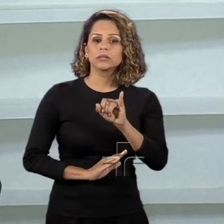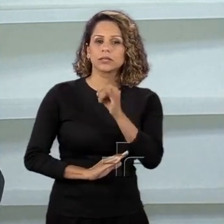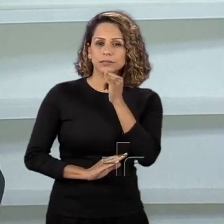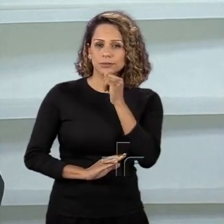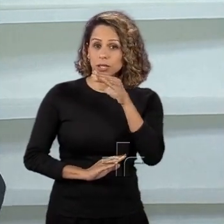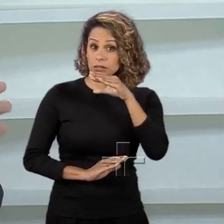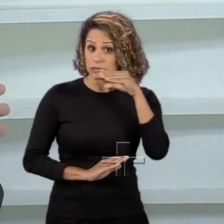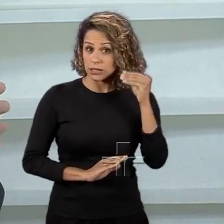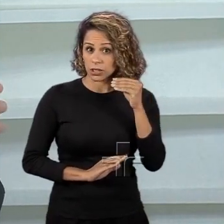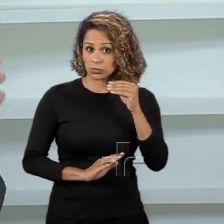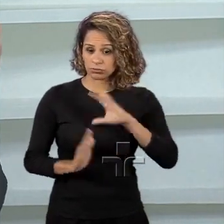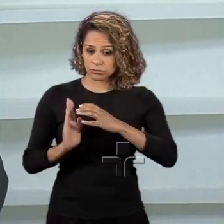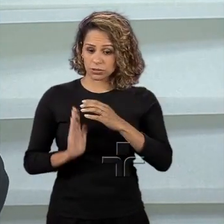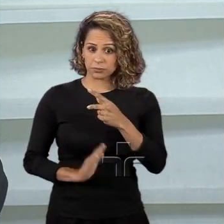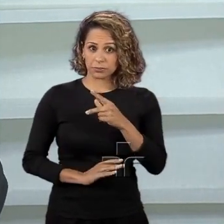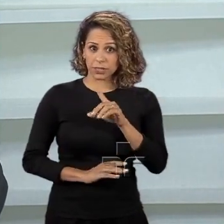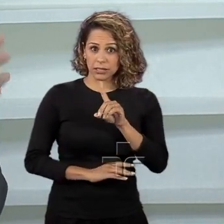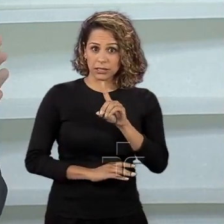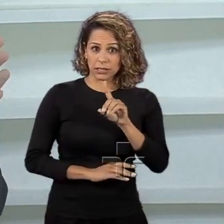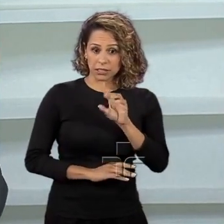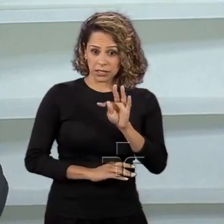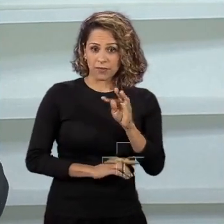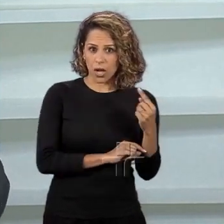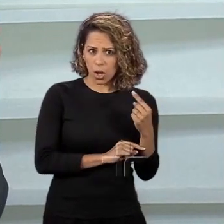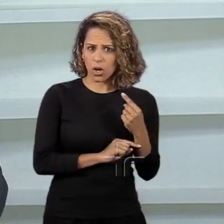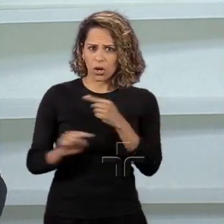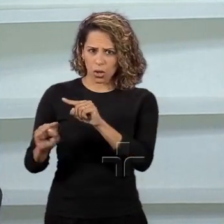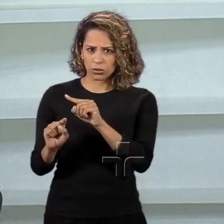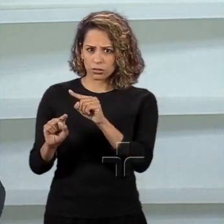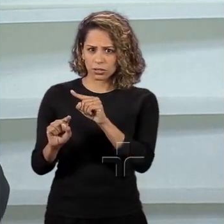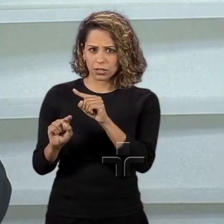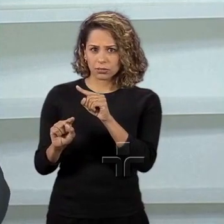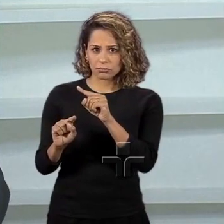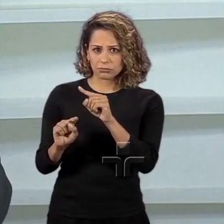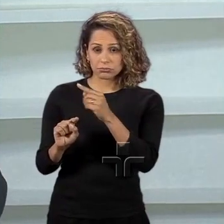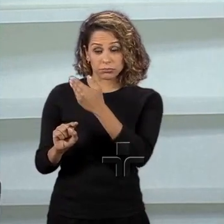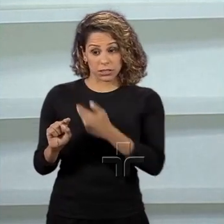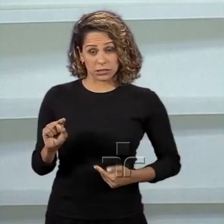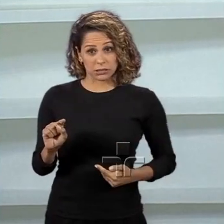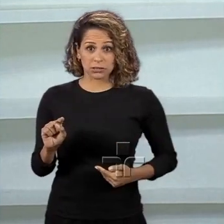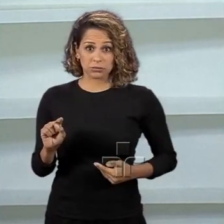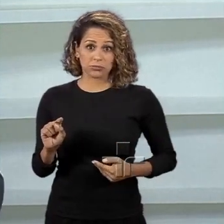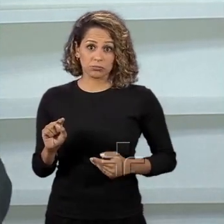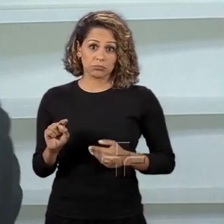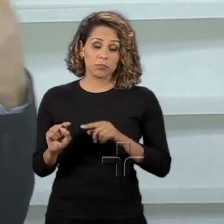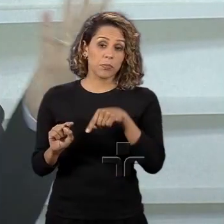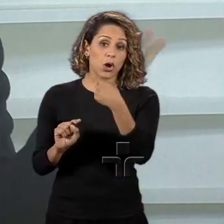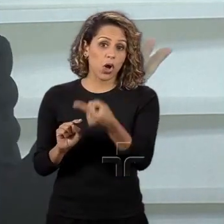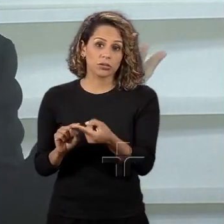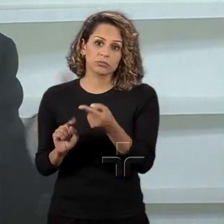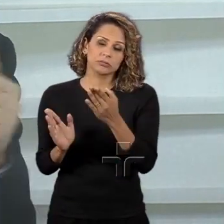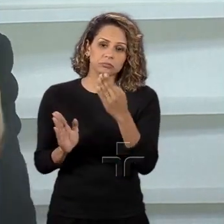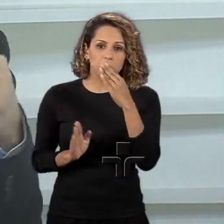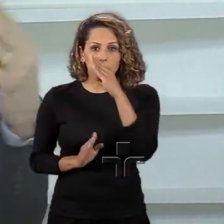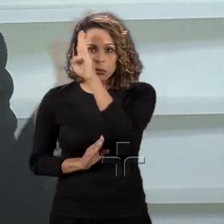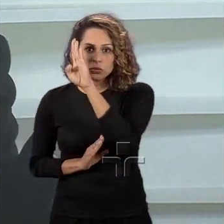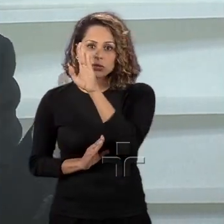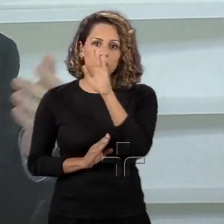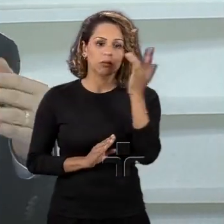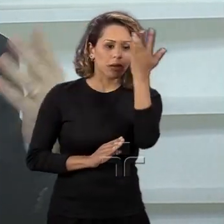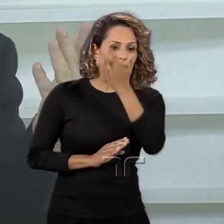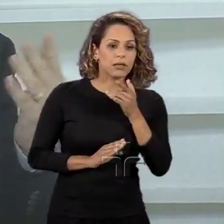Gomes será oposição ao próximo governo ou não, seja ele de